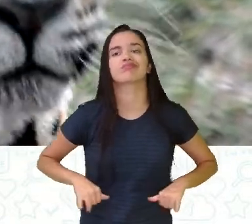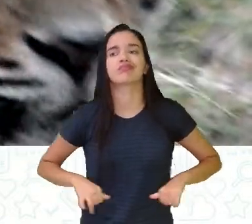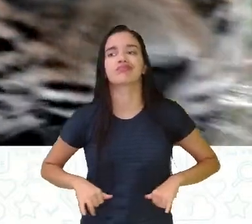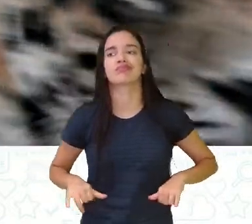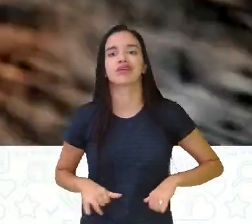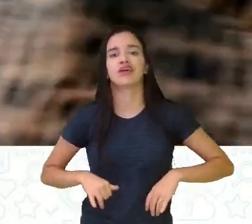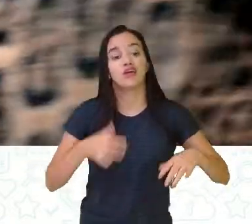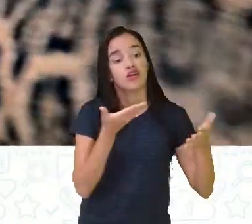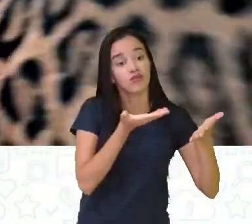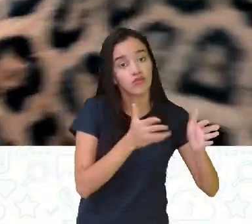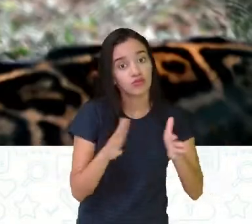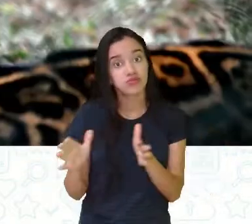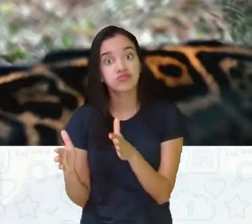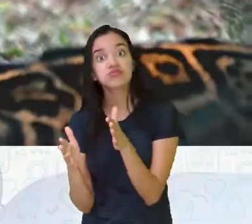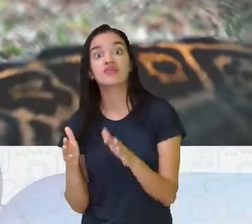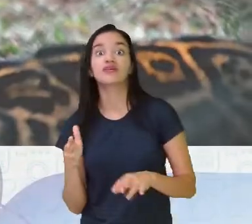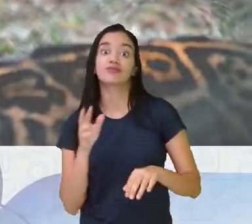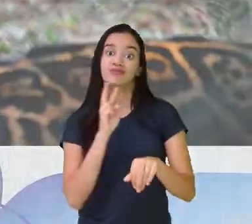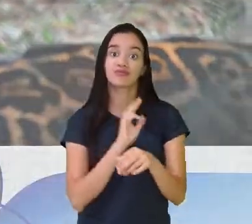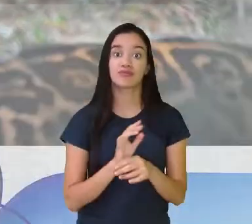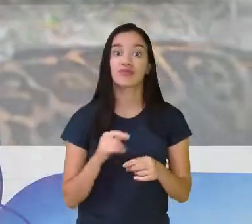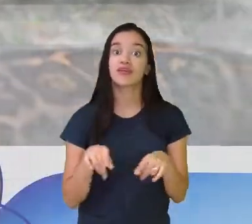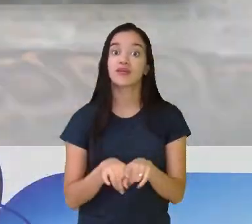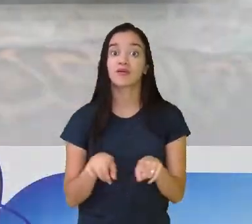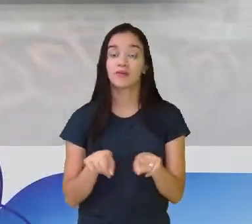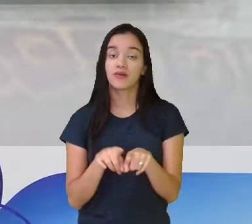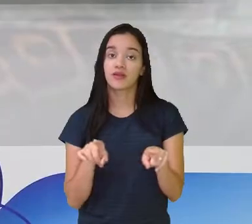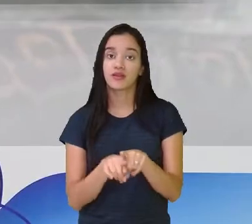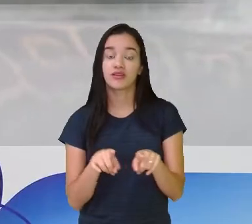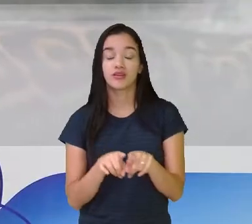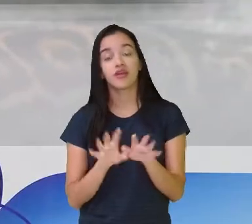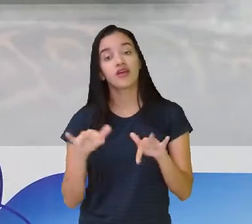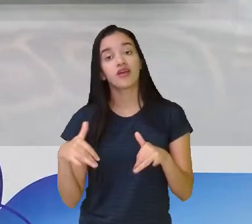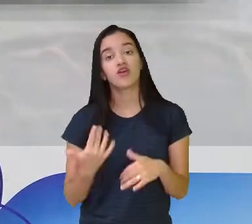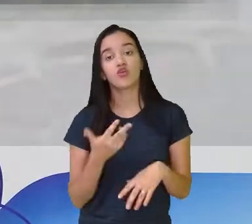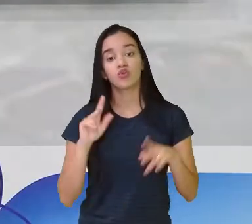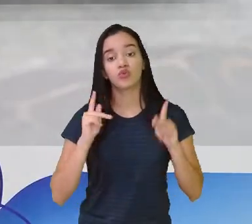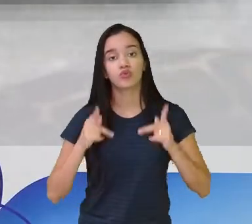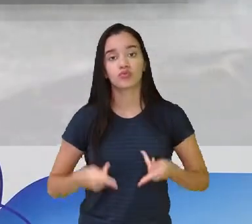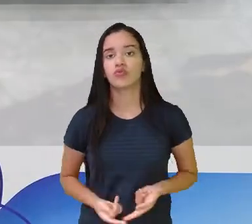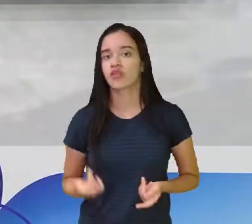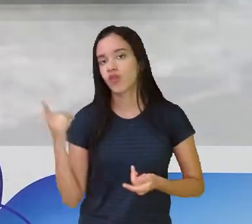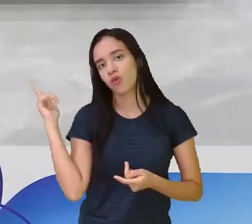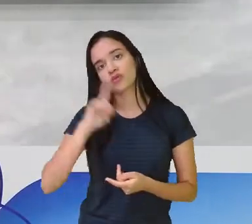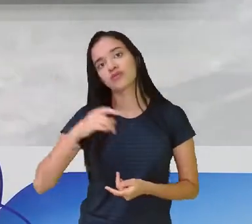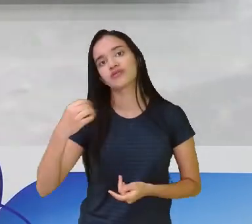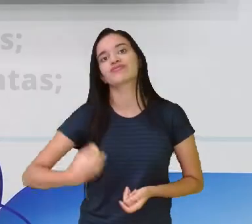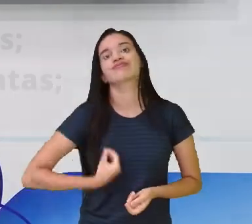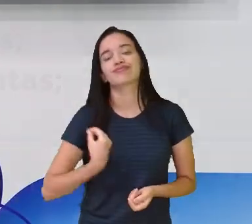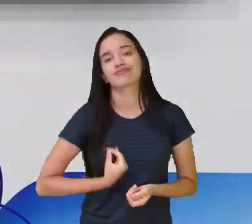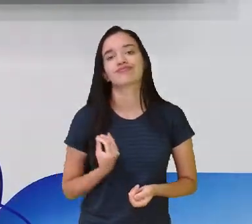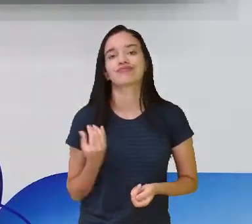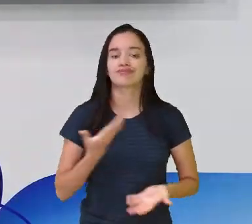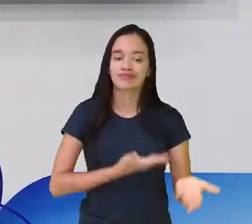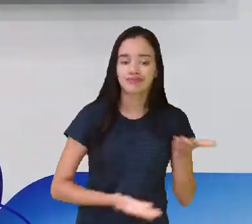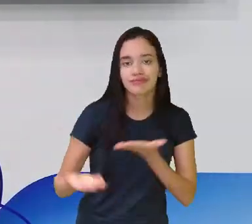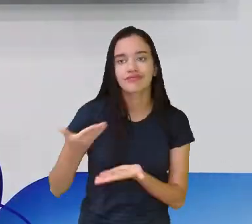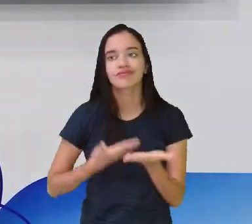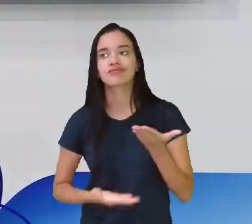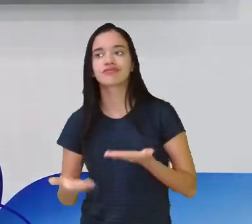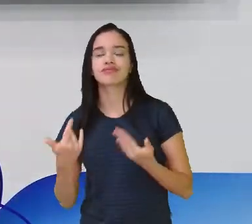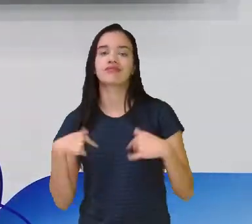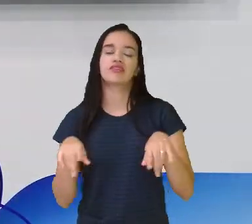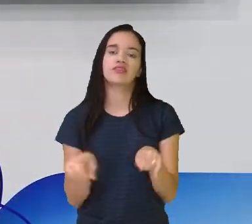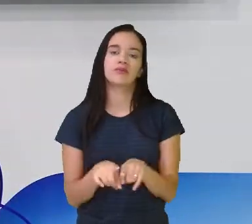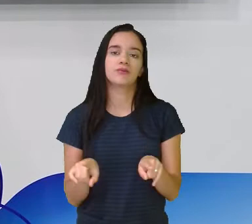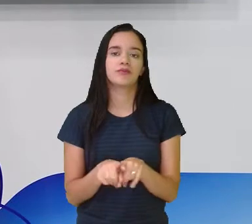o processo ali predatório humano, né? Que muitas vezes não consegue conviver de forma harmoniosa, né?